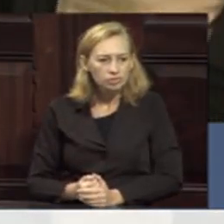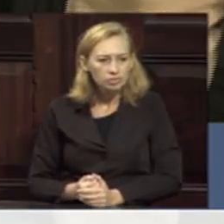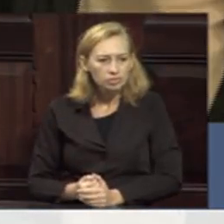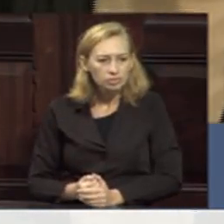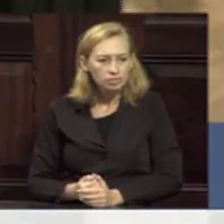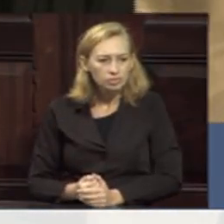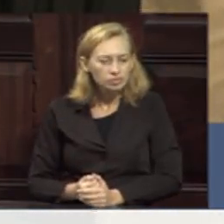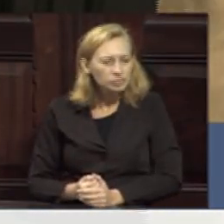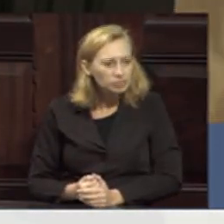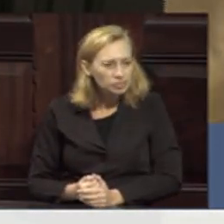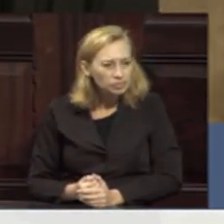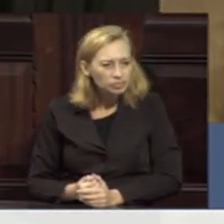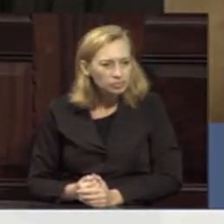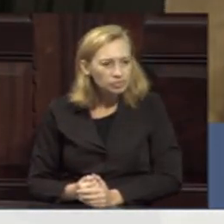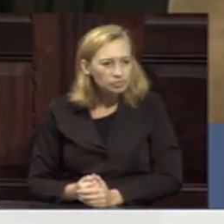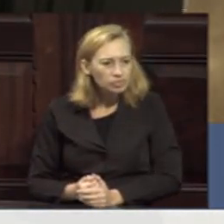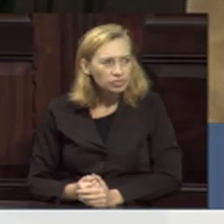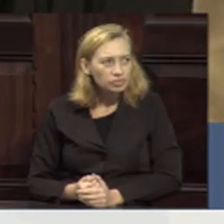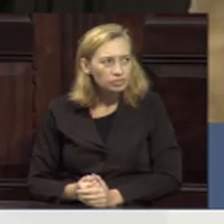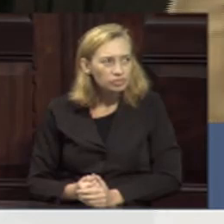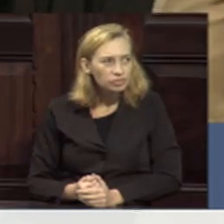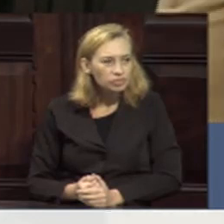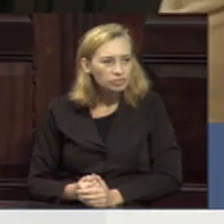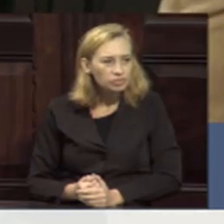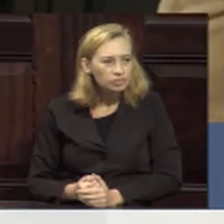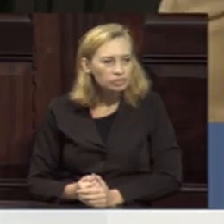Nobre da Câmara Municipal do Rio de Janeiro.